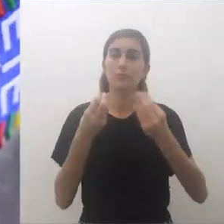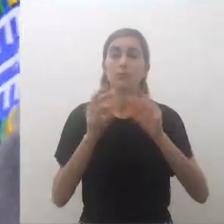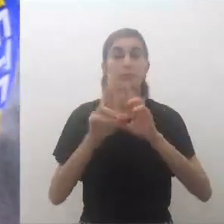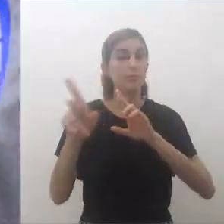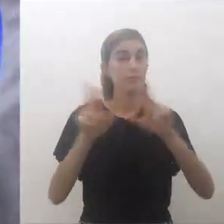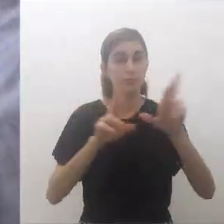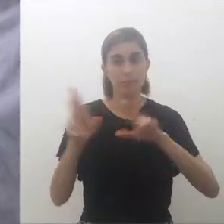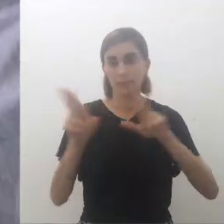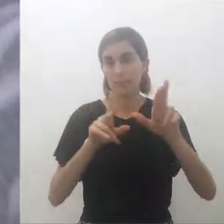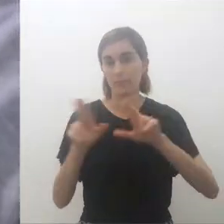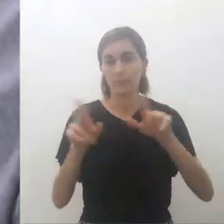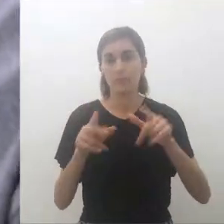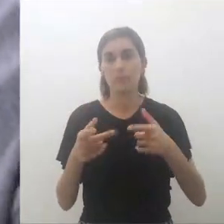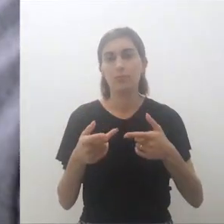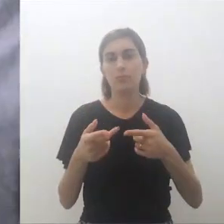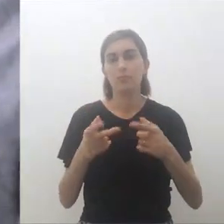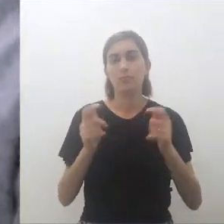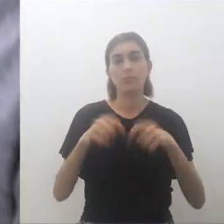diferentes,